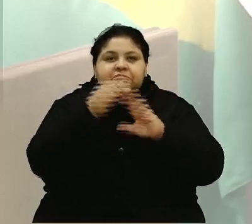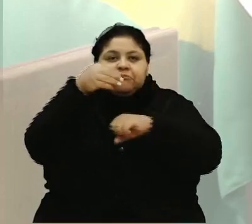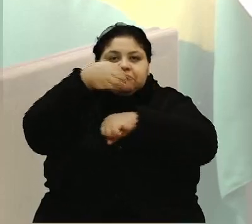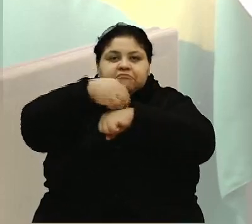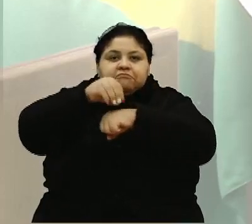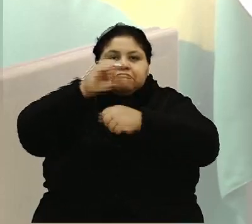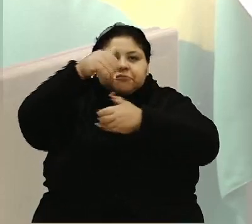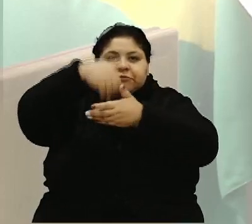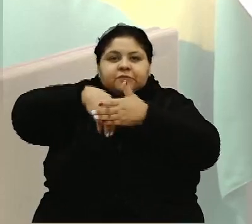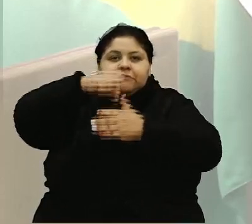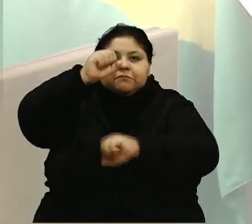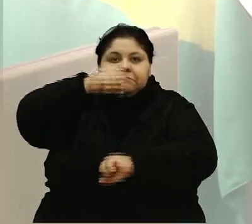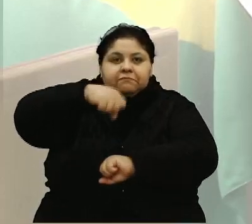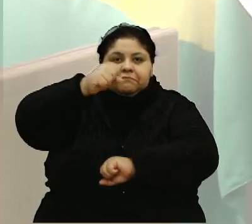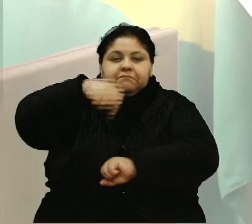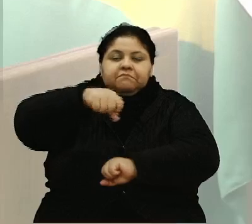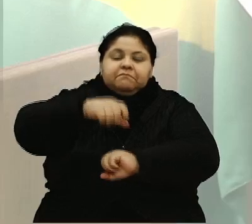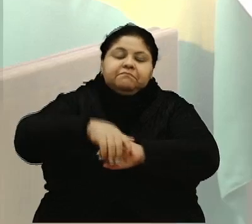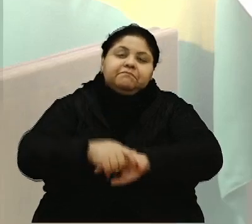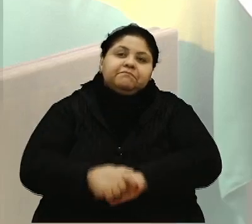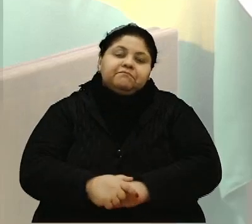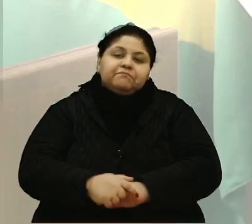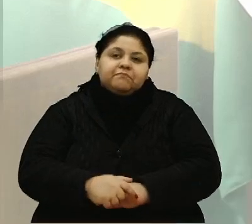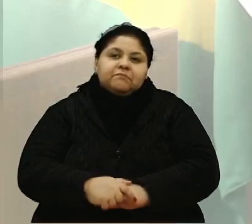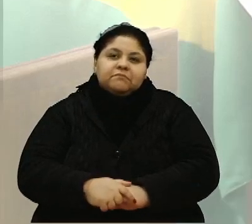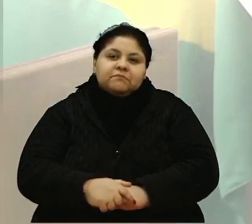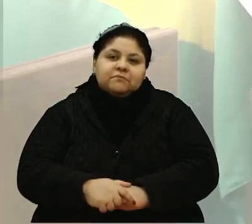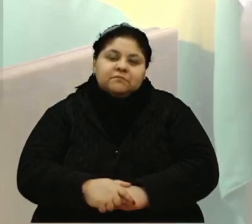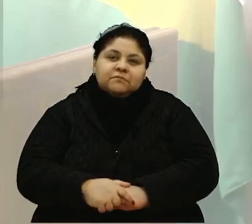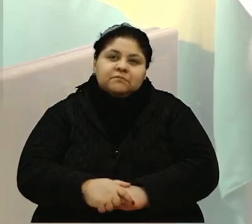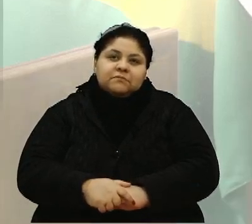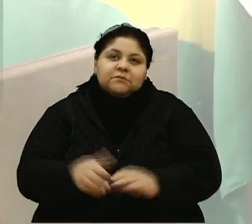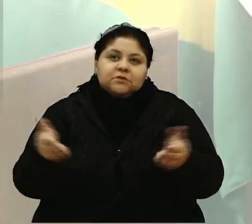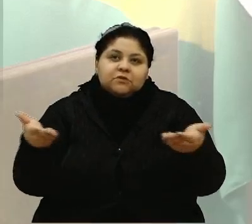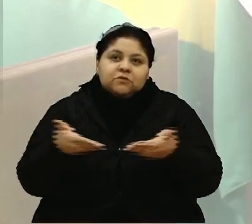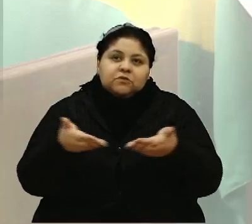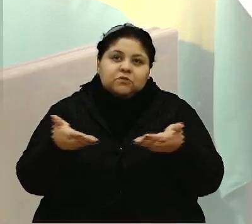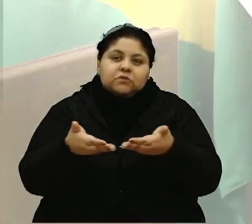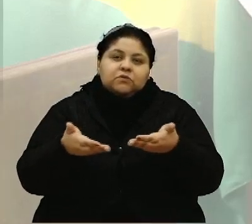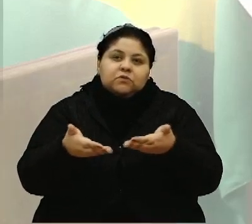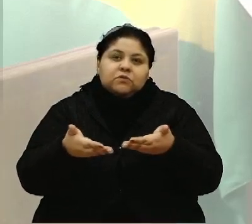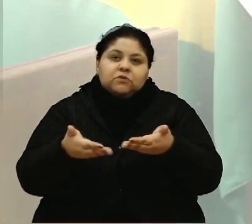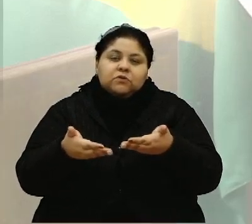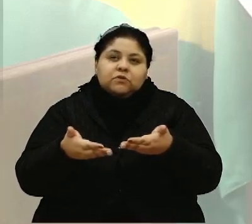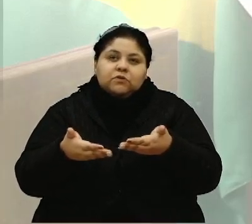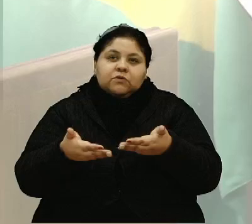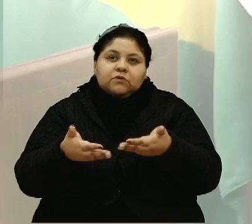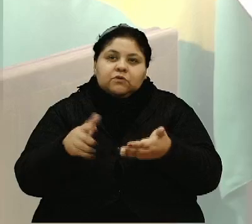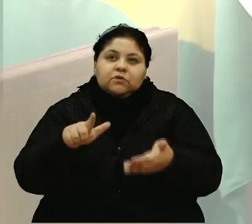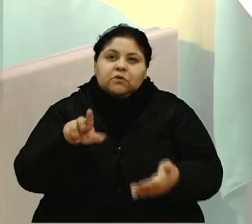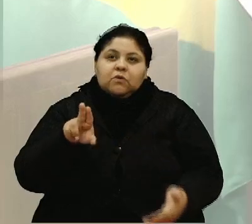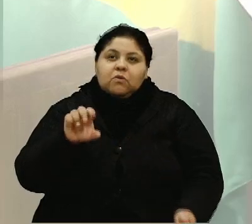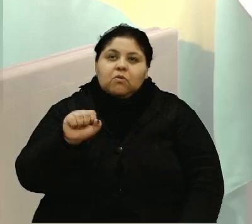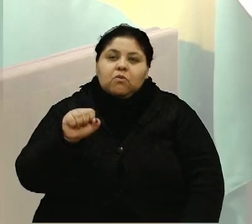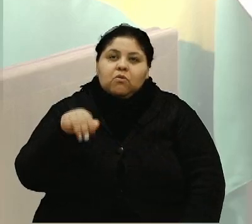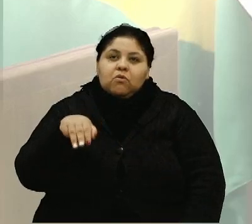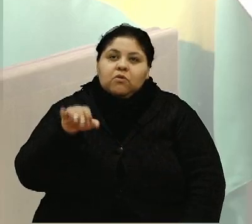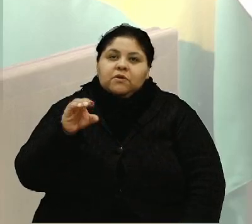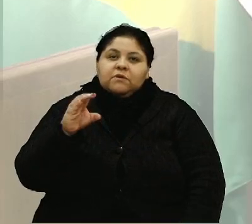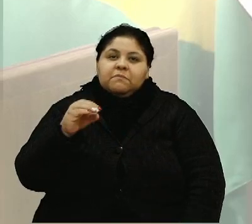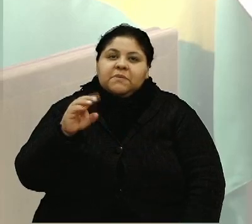vou votar favorável. E hoje ele está aqui na Avenida da Luiz Miquelon com sua